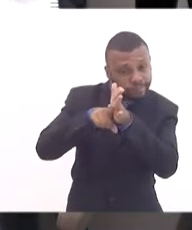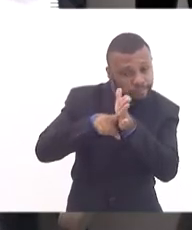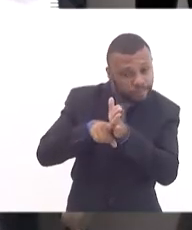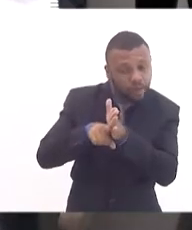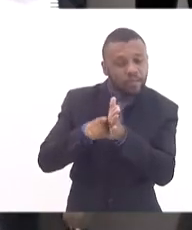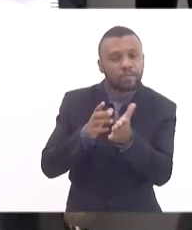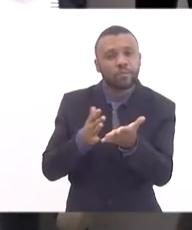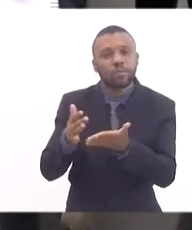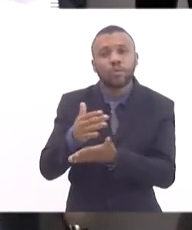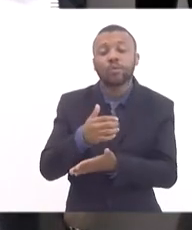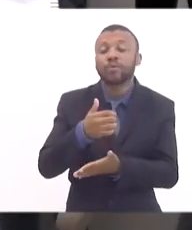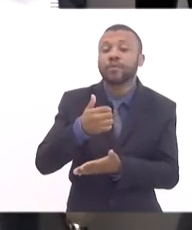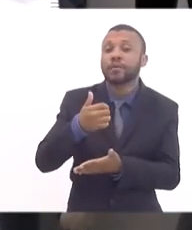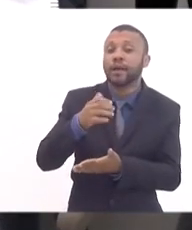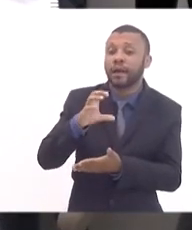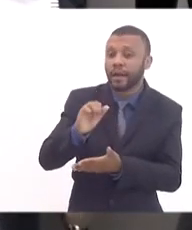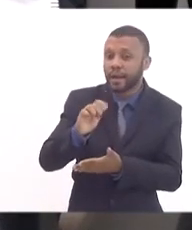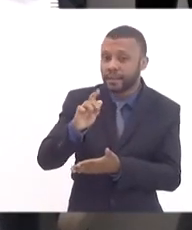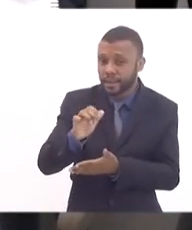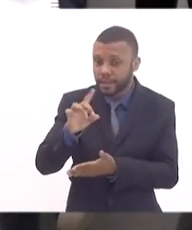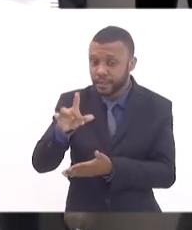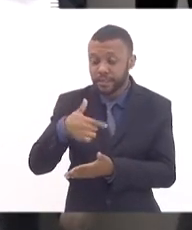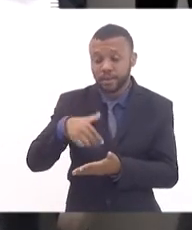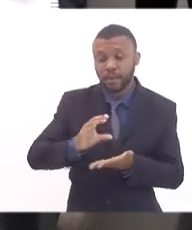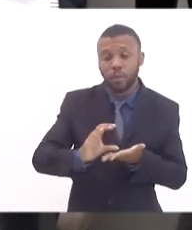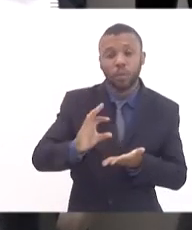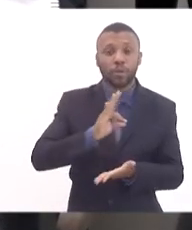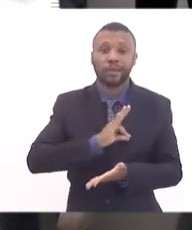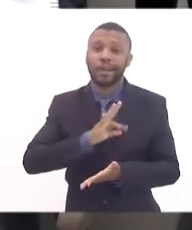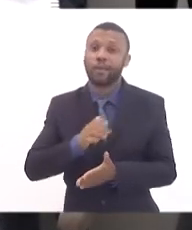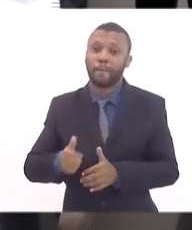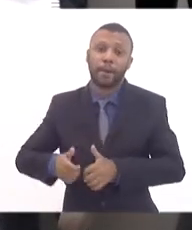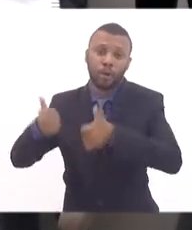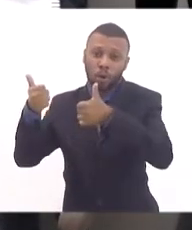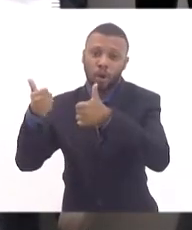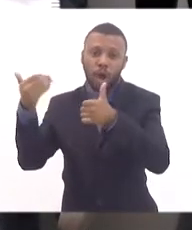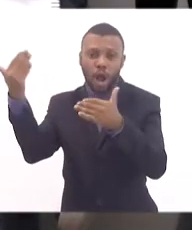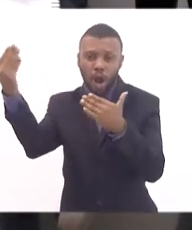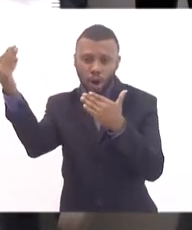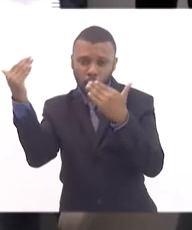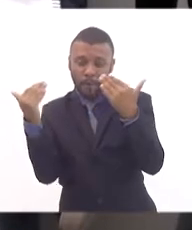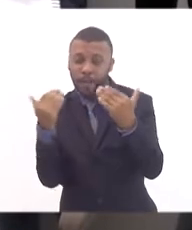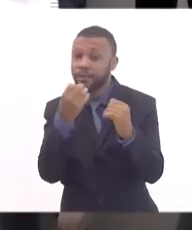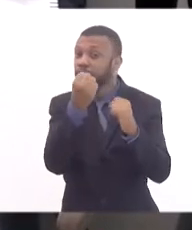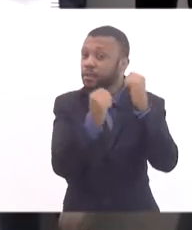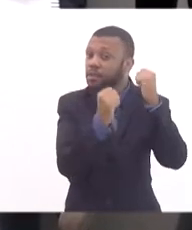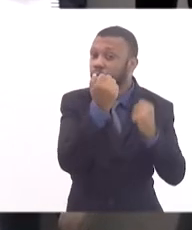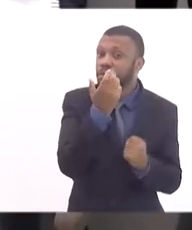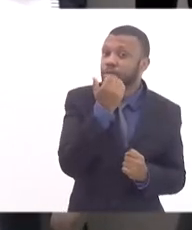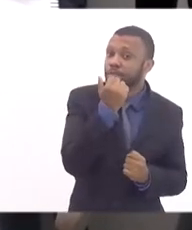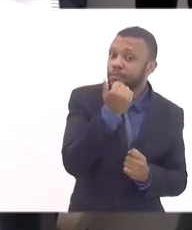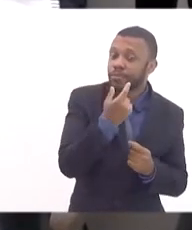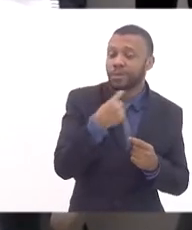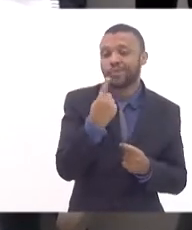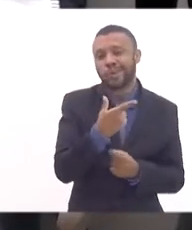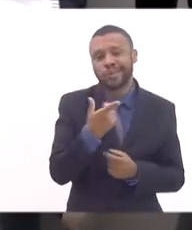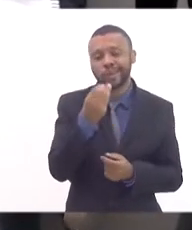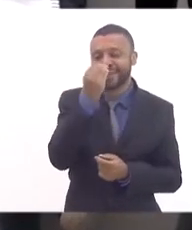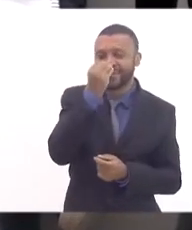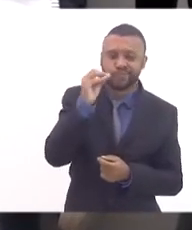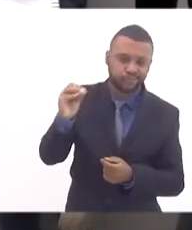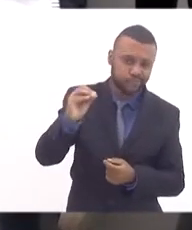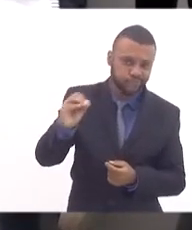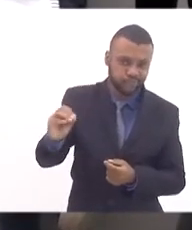que pagam os melhores salários na indústria de transformação depois da indústria alimentícia também estão deixando isso para lá e o